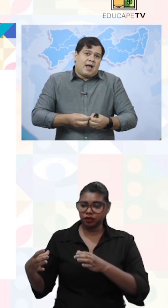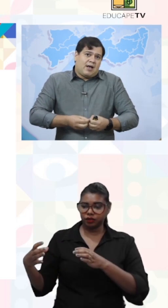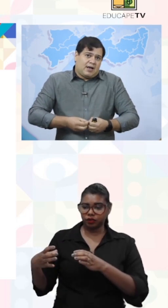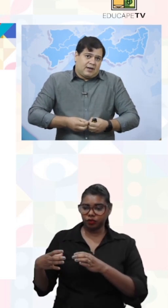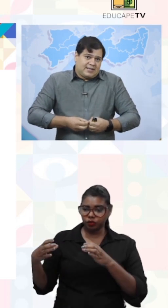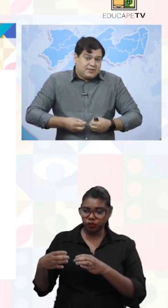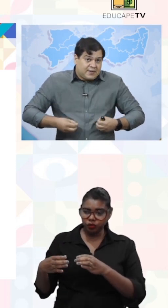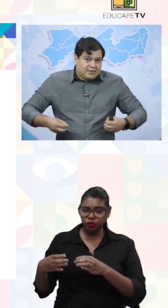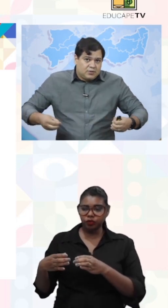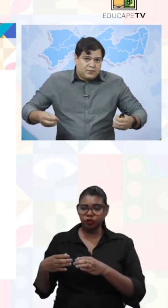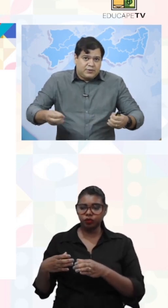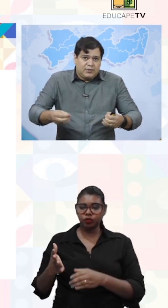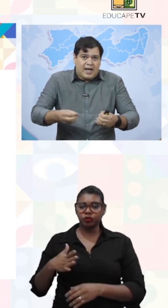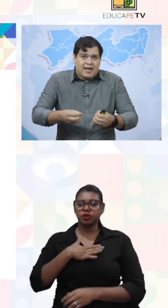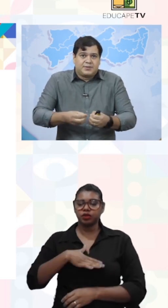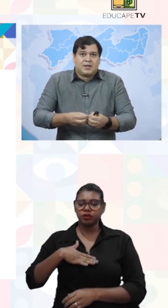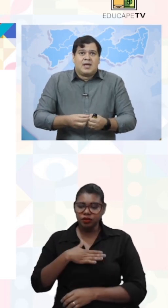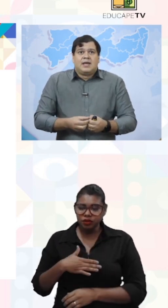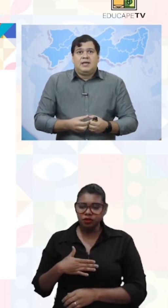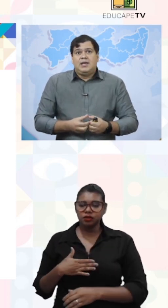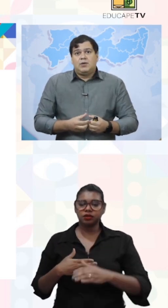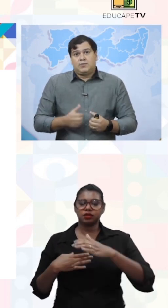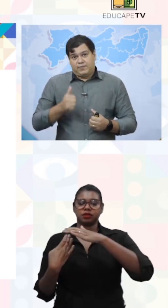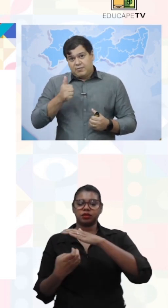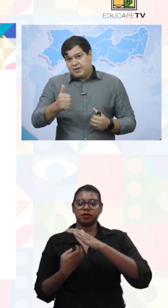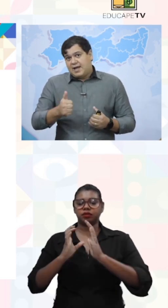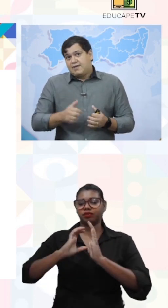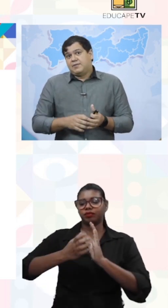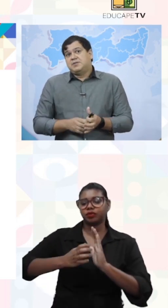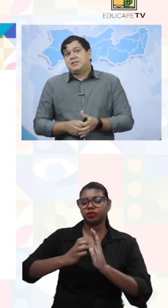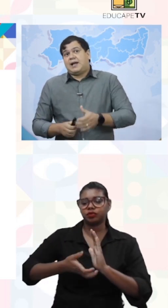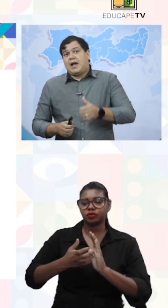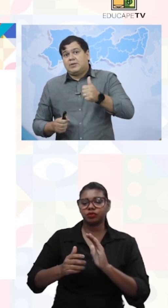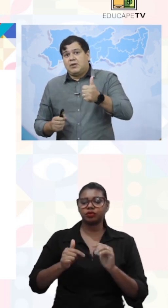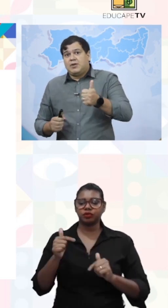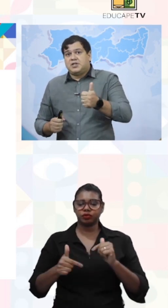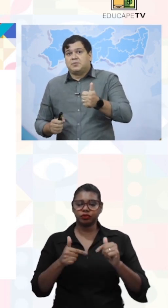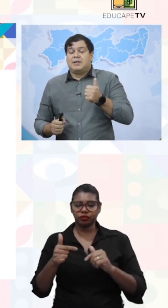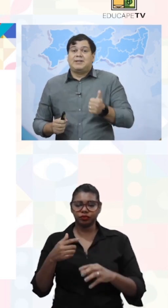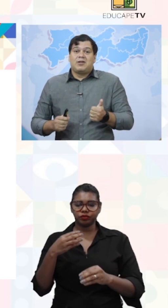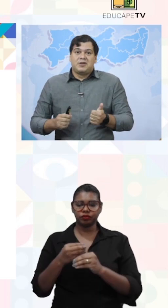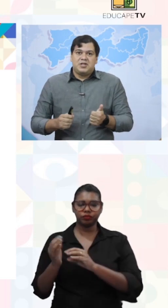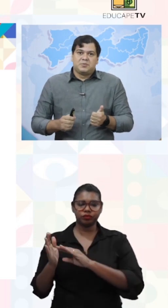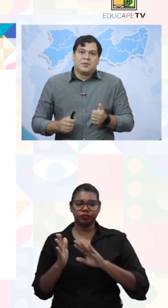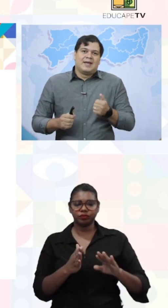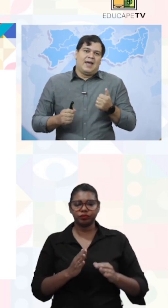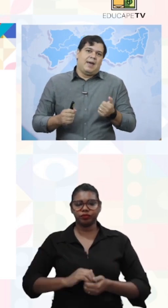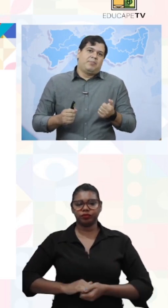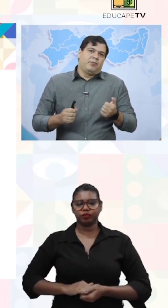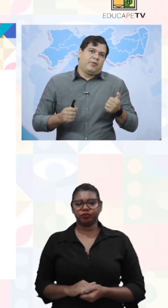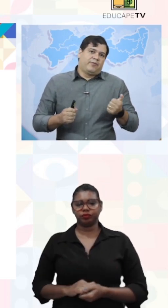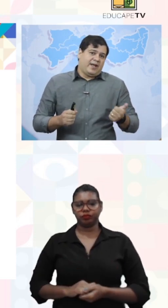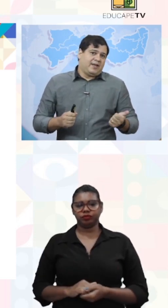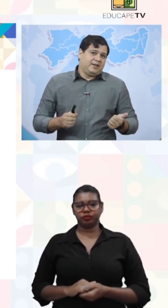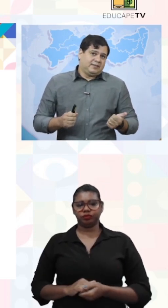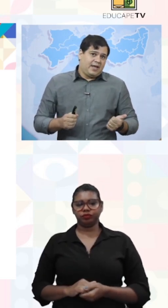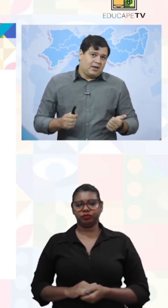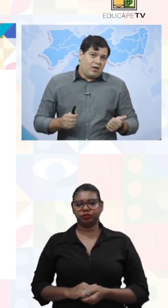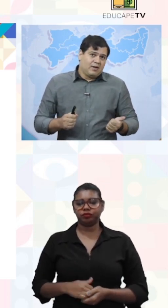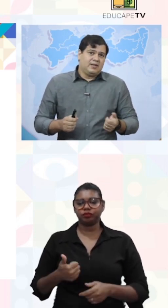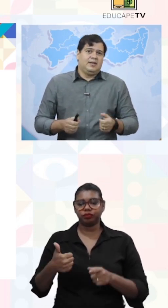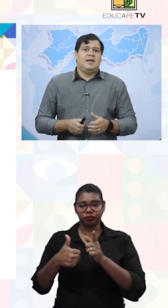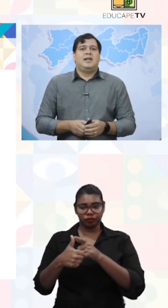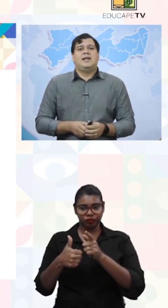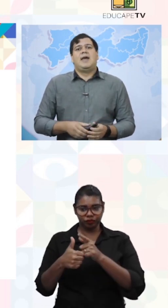a satisfação dos funcionários. E vamos lá, vamos destacar o Taylorismo, porque o Taylorismo é por Frederick